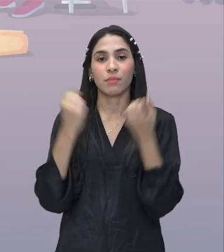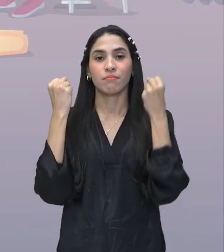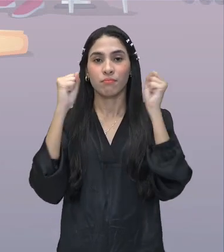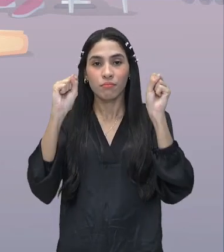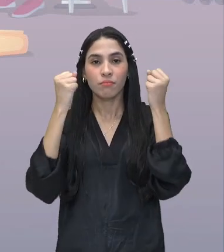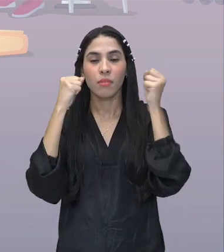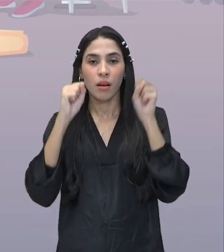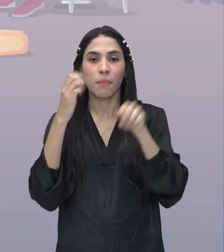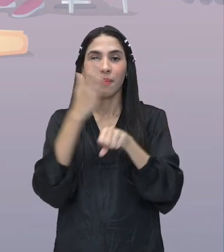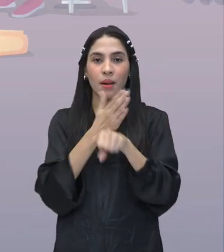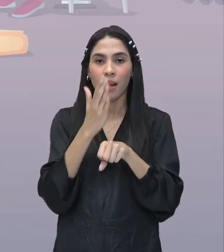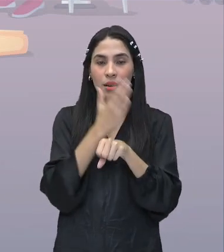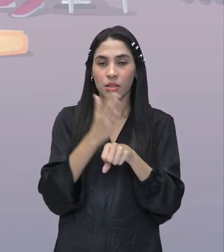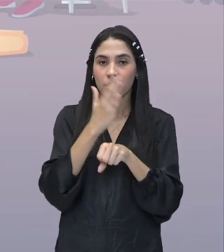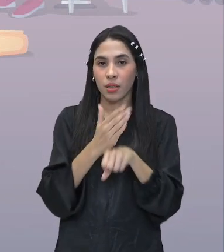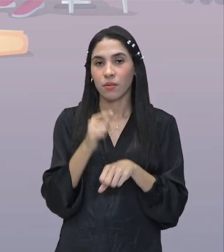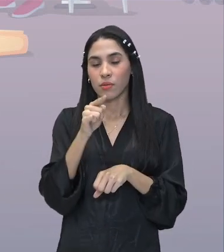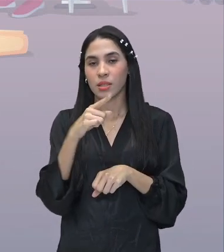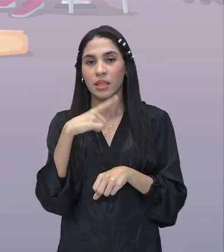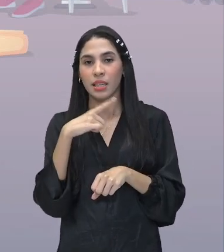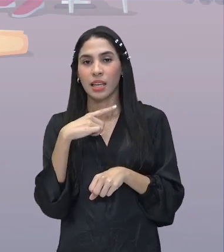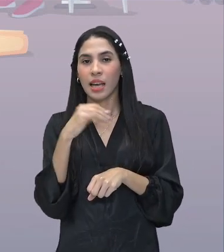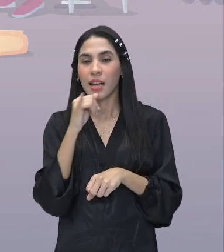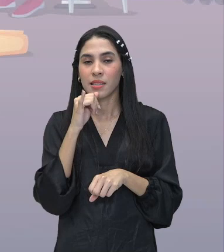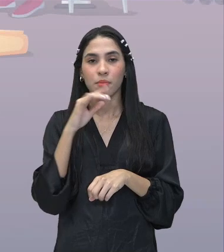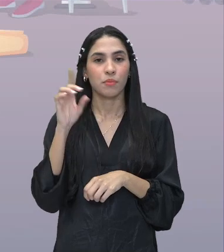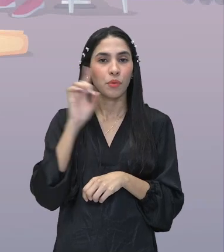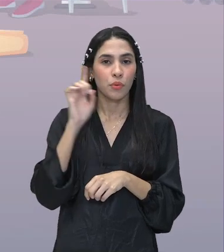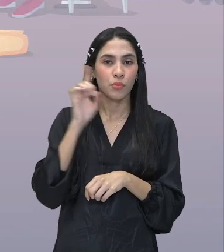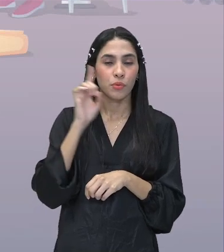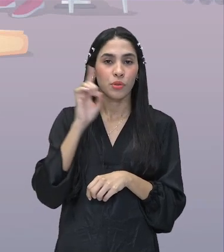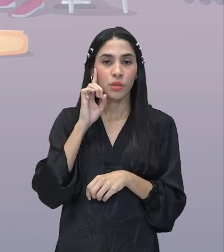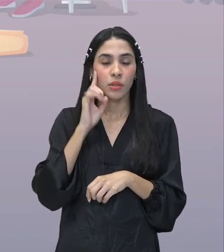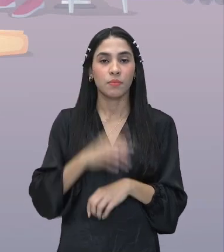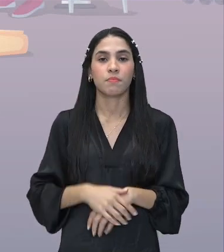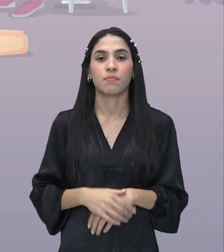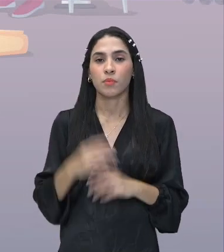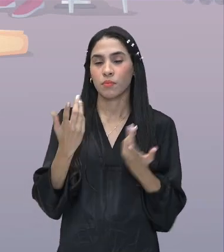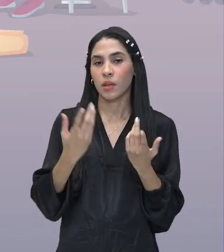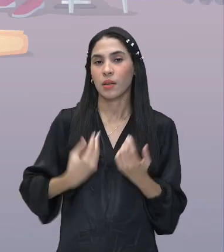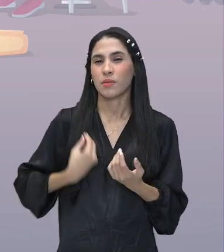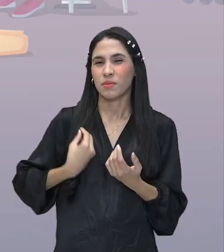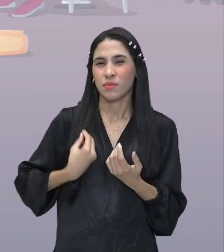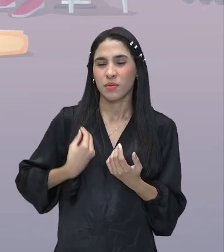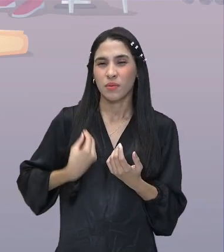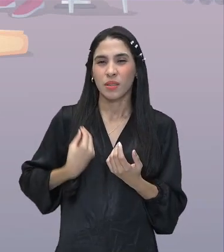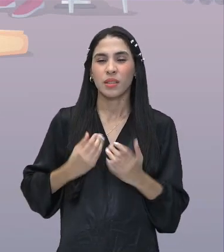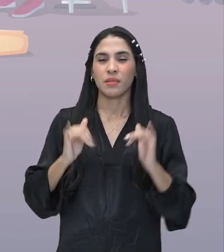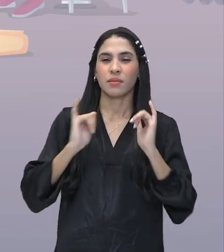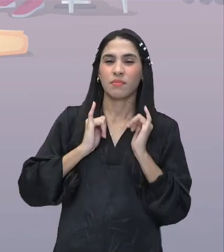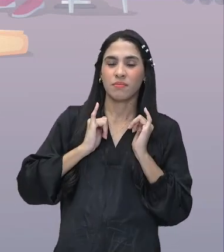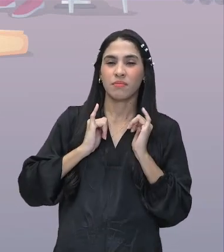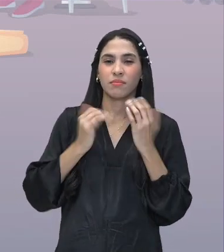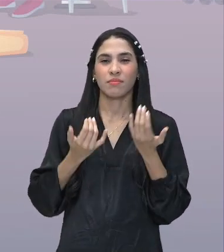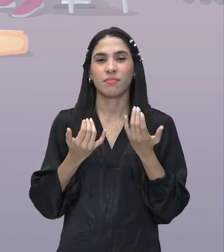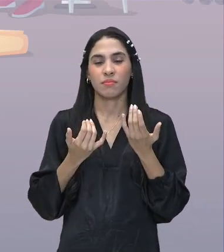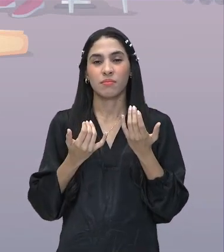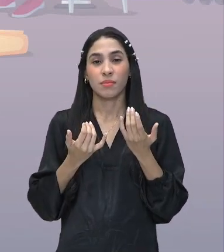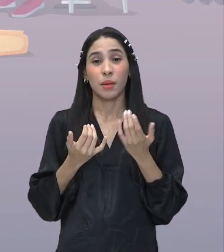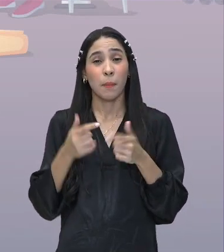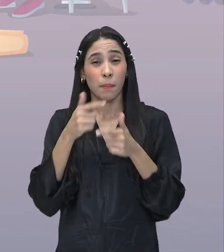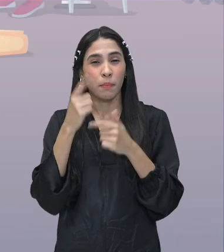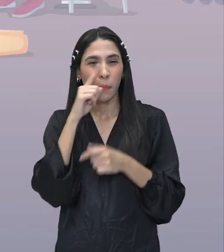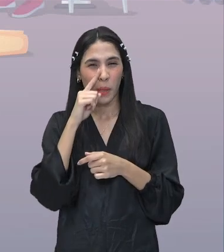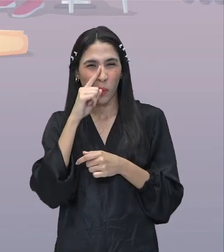Você ter ali no seu cotidiano um estilo de vida mais sedentário, mais nocivo para a sua